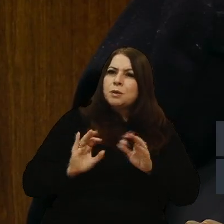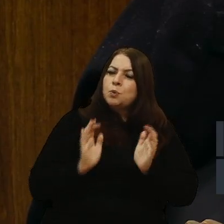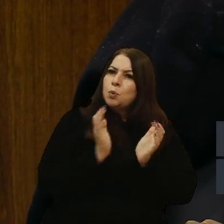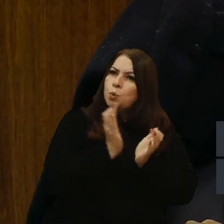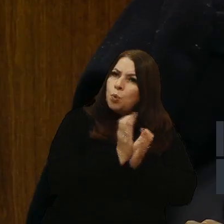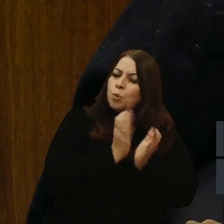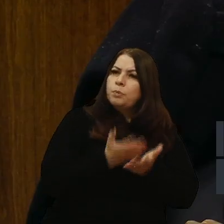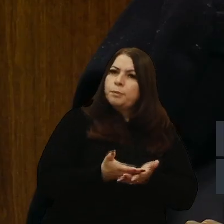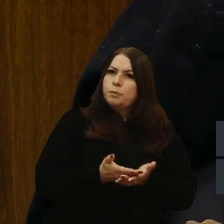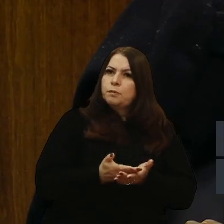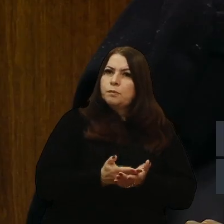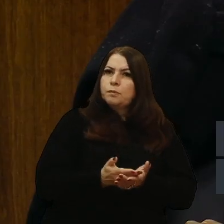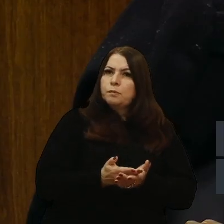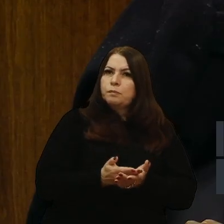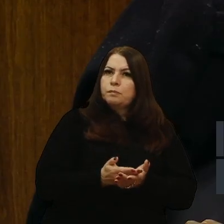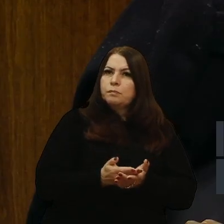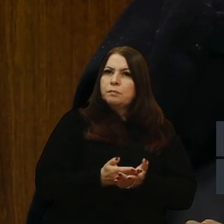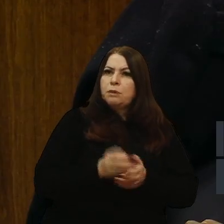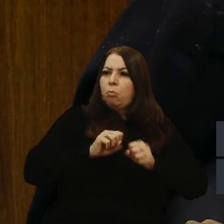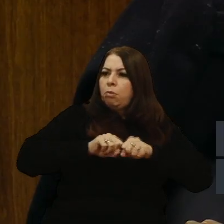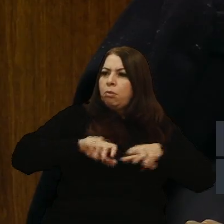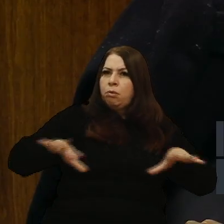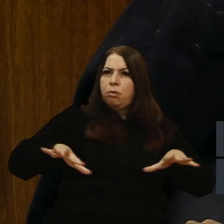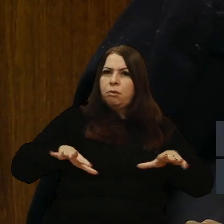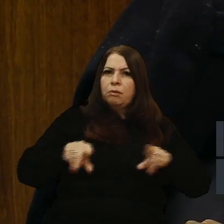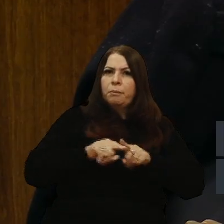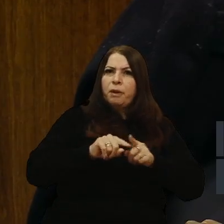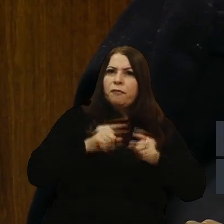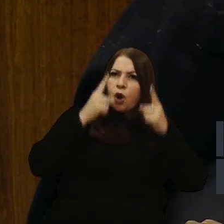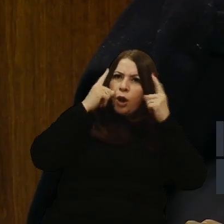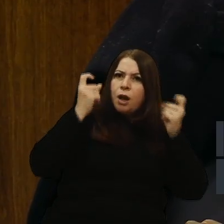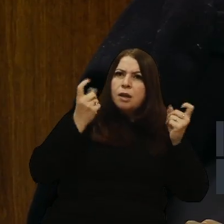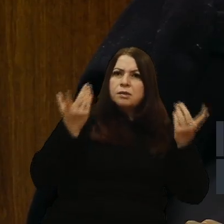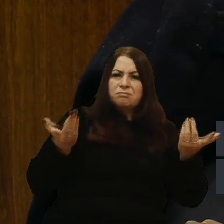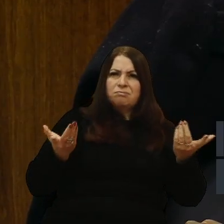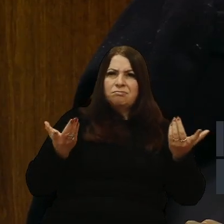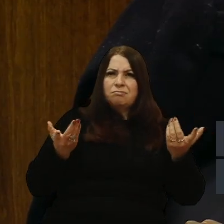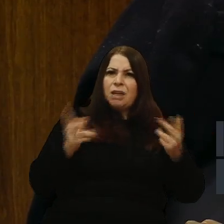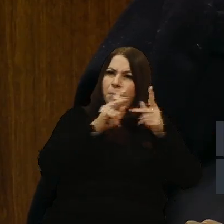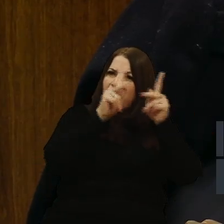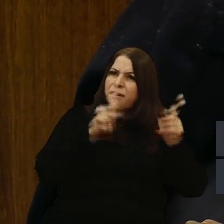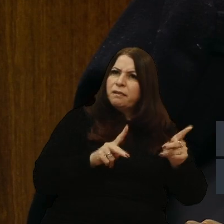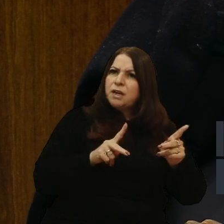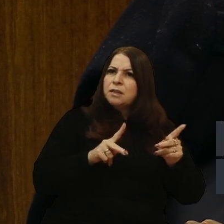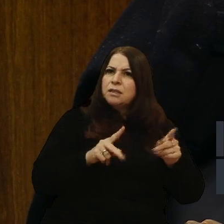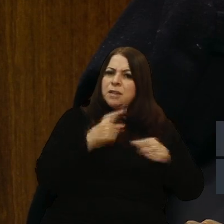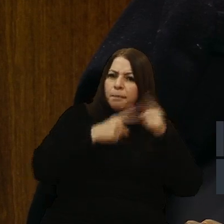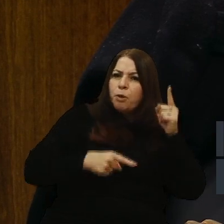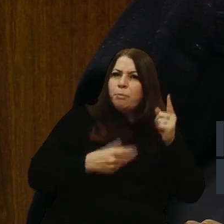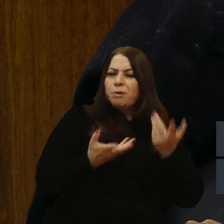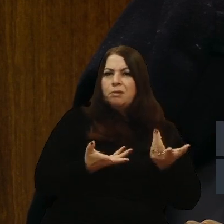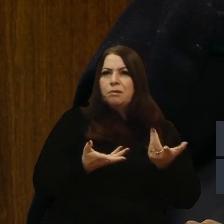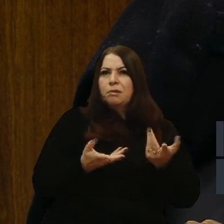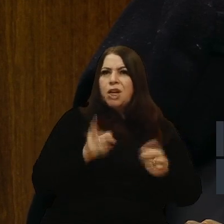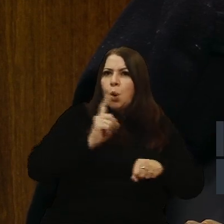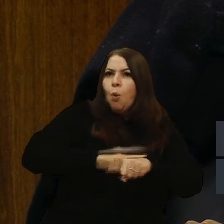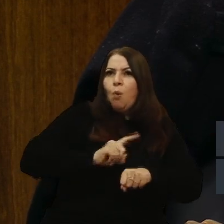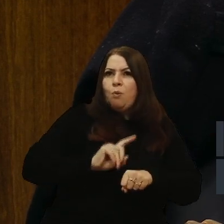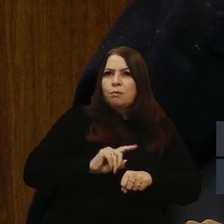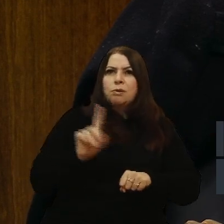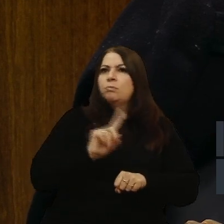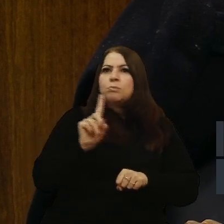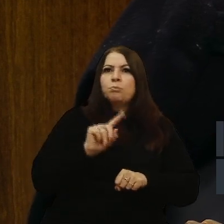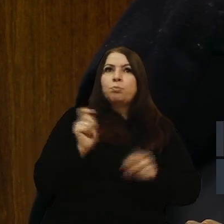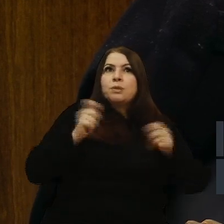grupos que disseminam tortura, disseminam violência, as plataformas deveriam coibir isso de imediato. Isso não deveria